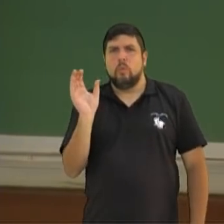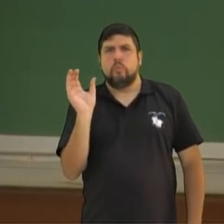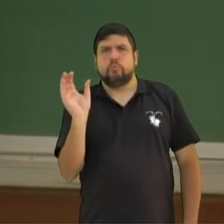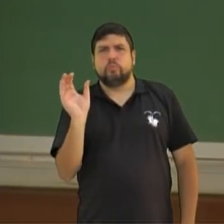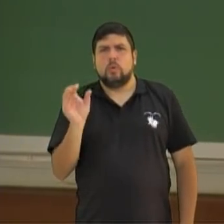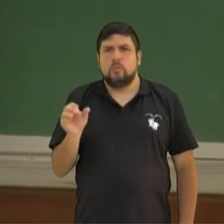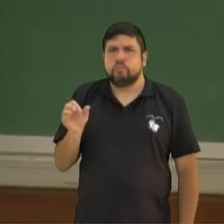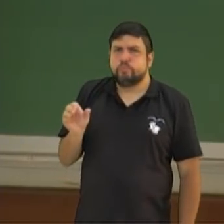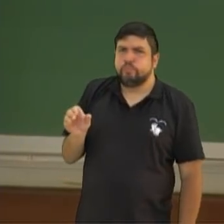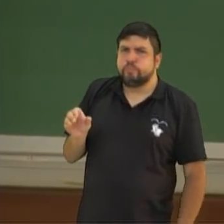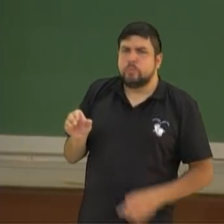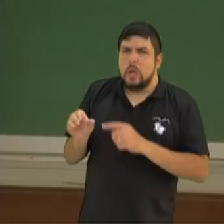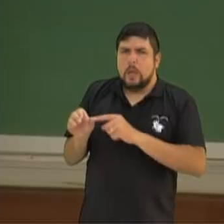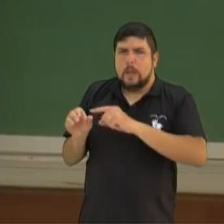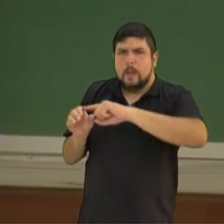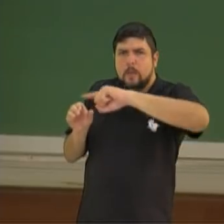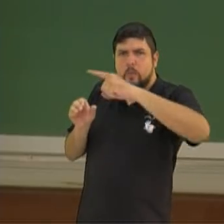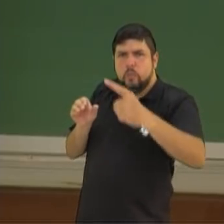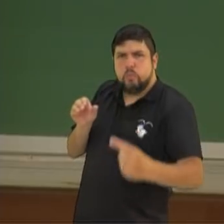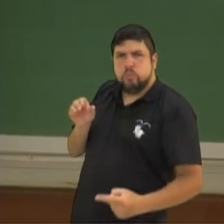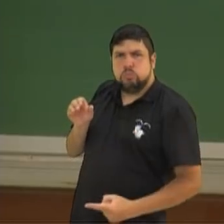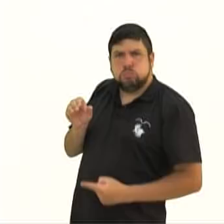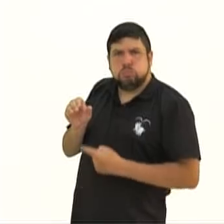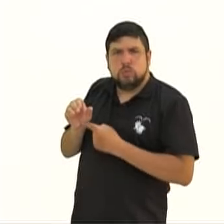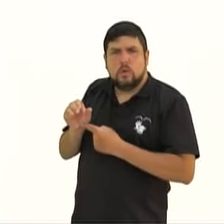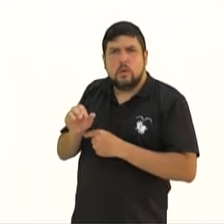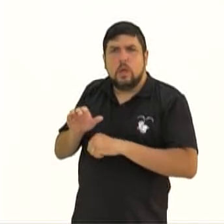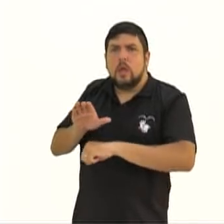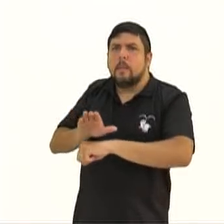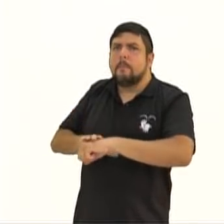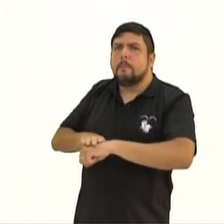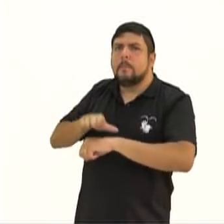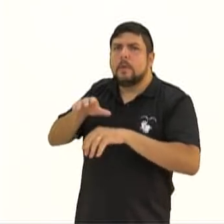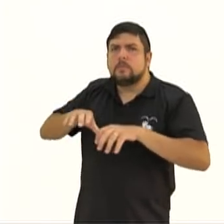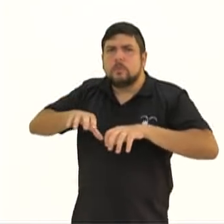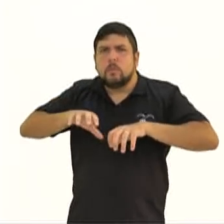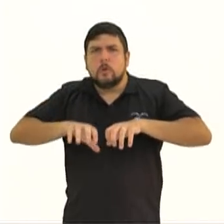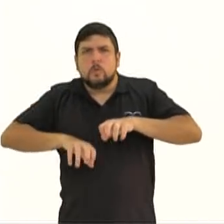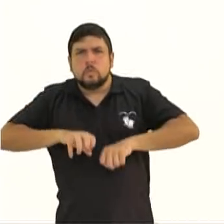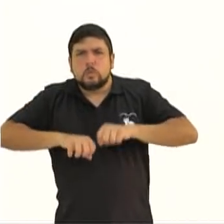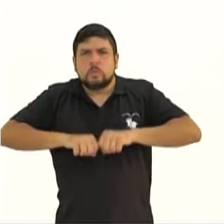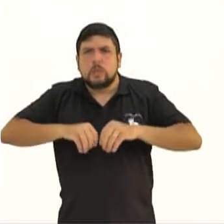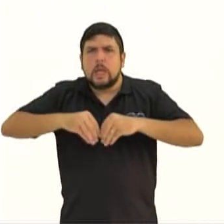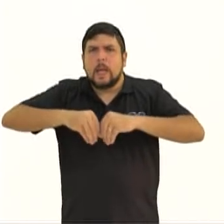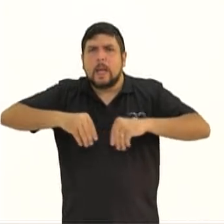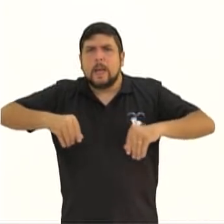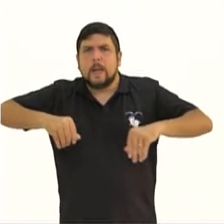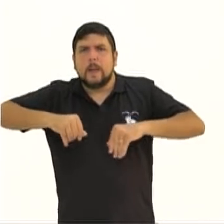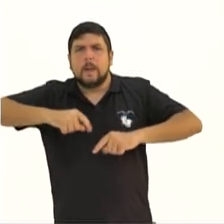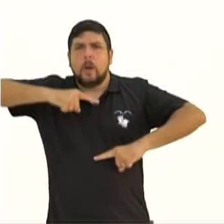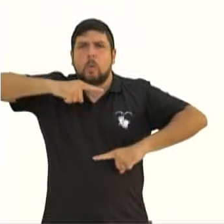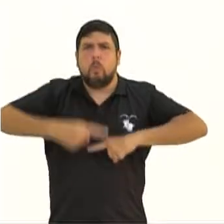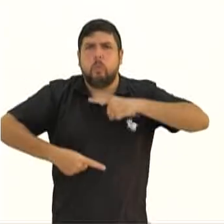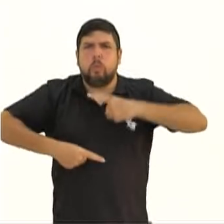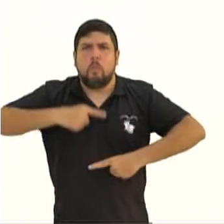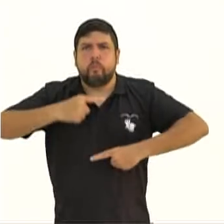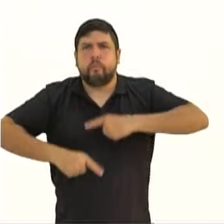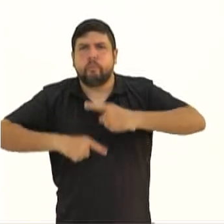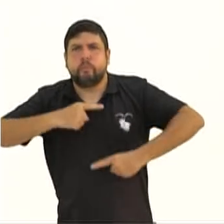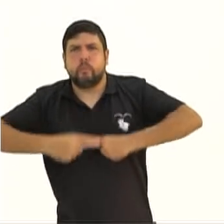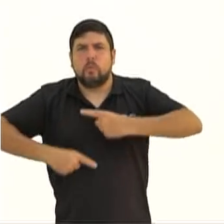uma banda maior de contato com a terra, exatamente para ele não afundar.